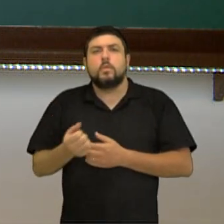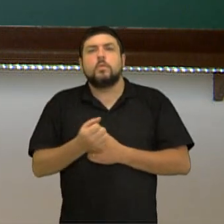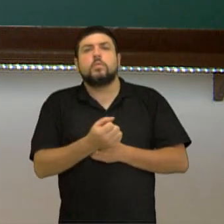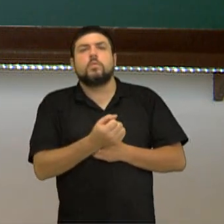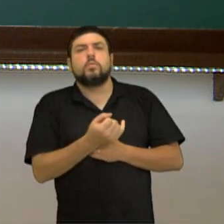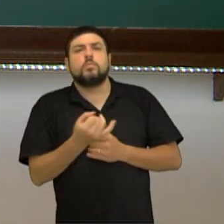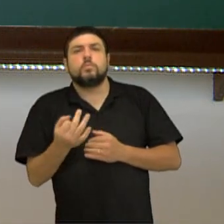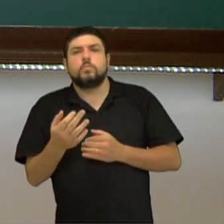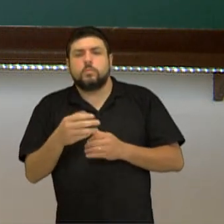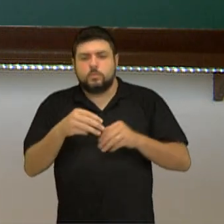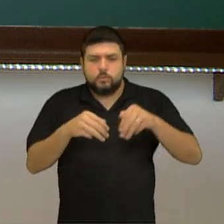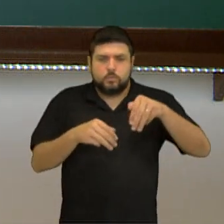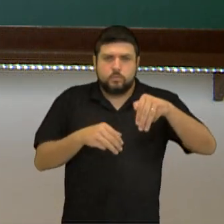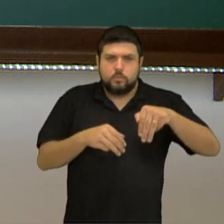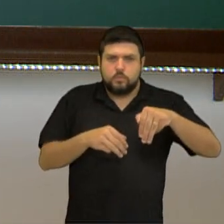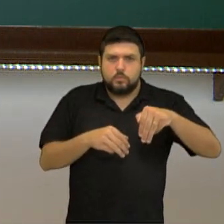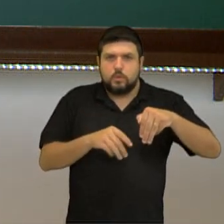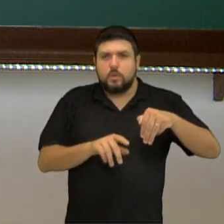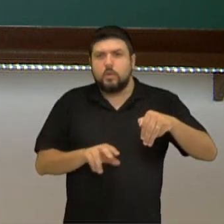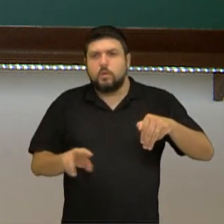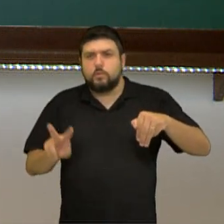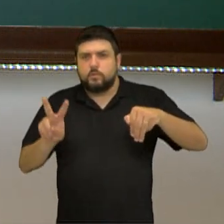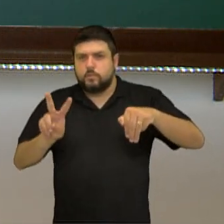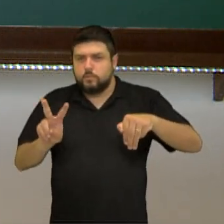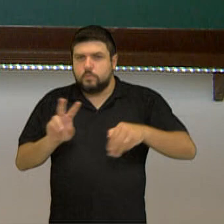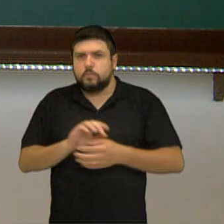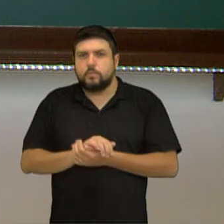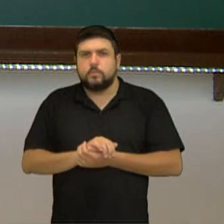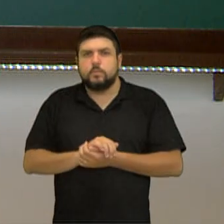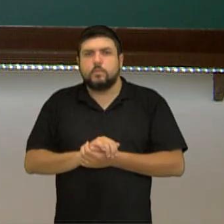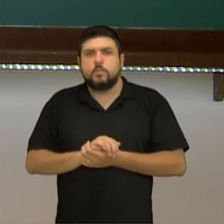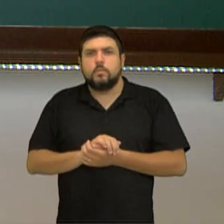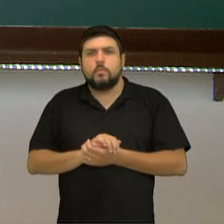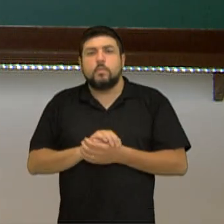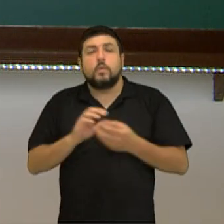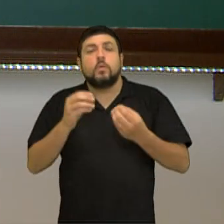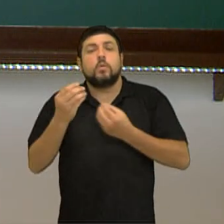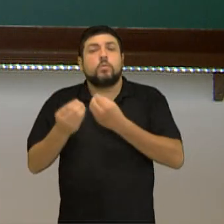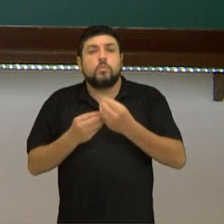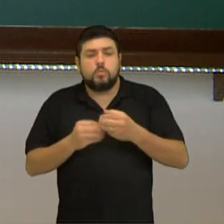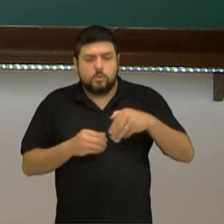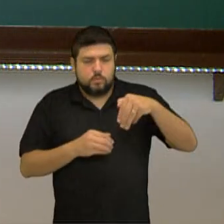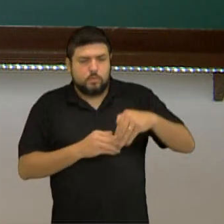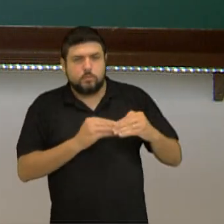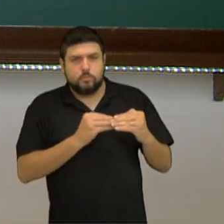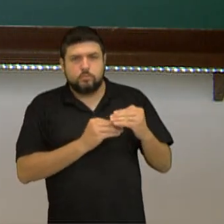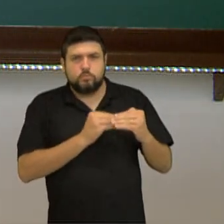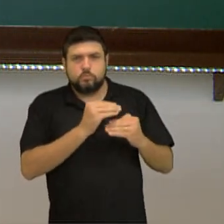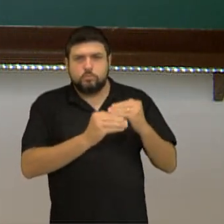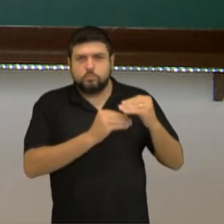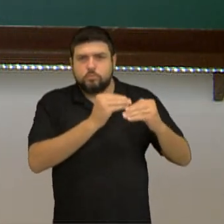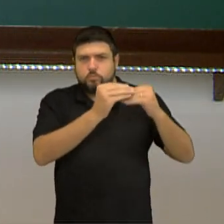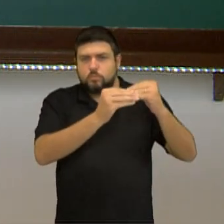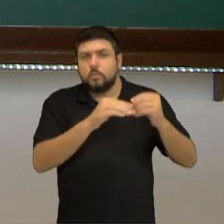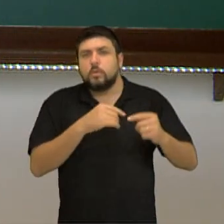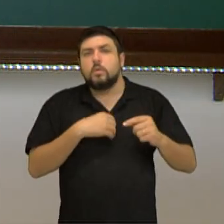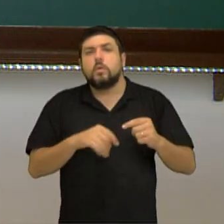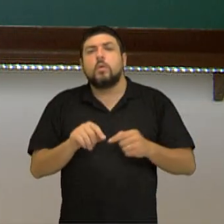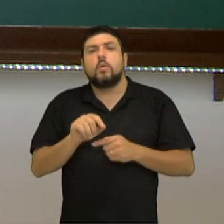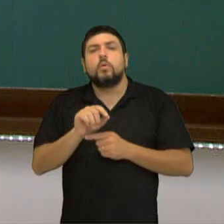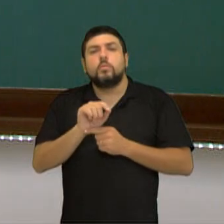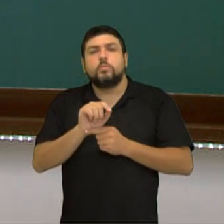é dada pela massa e pela velocidade, e como a massa é uma grandeza escalar, certo? O que vai